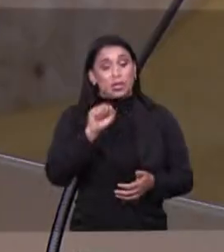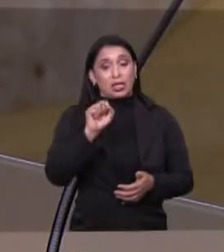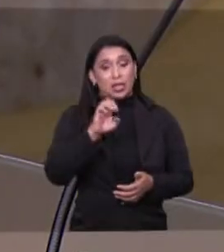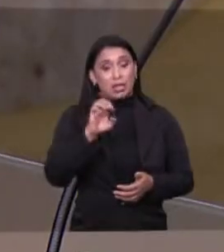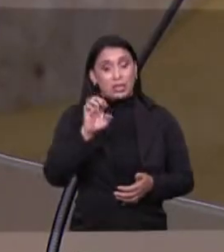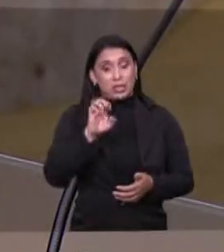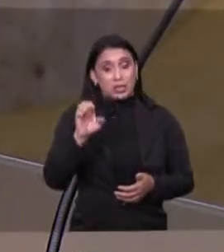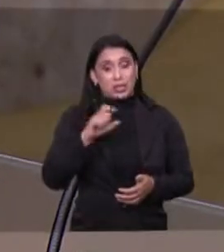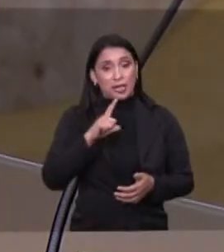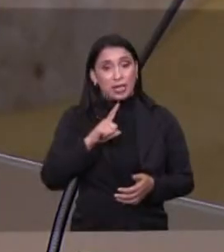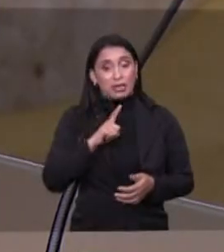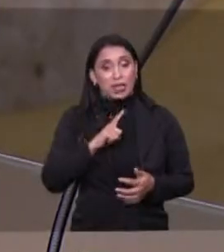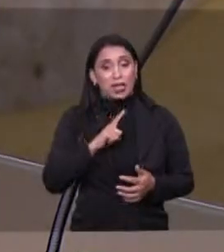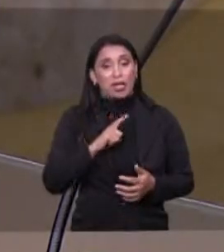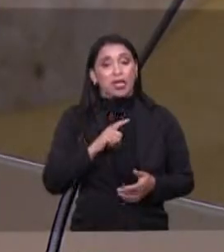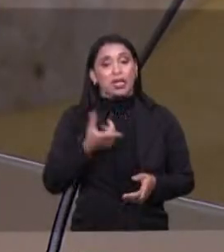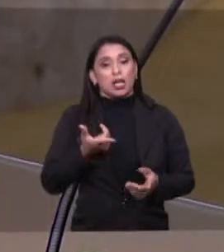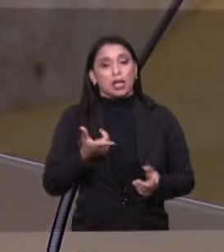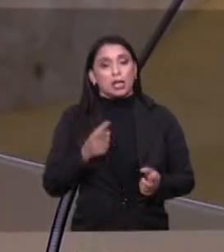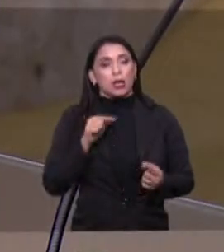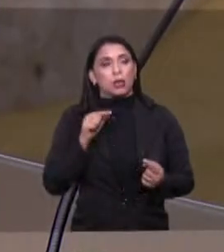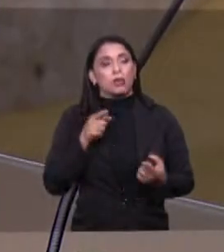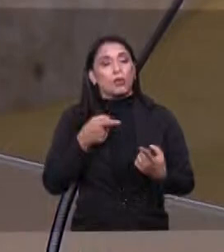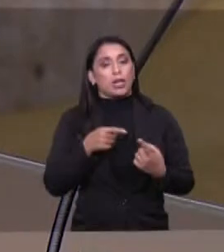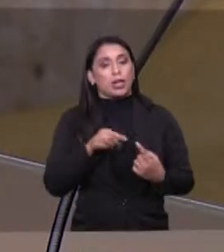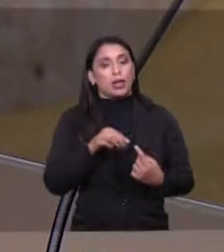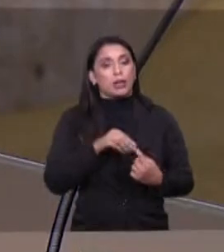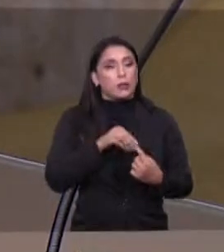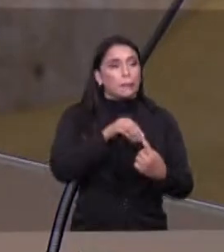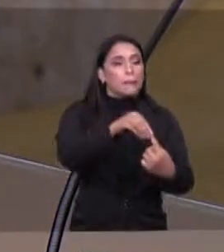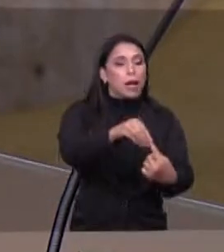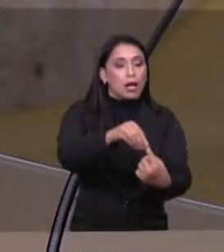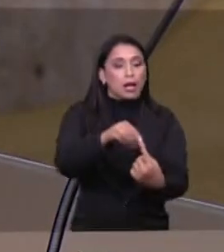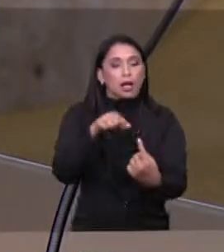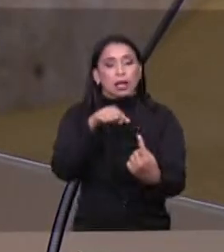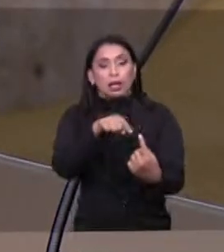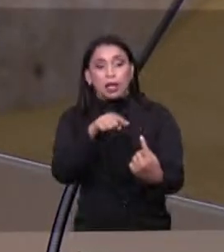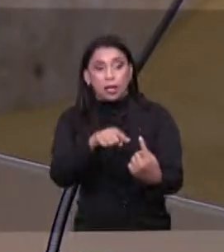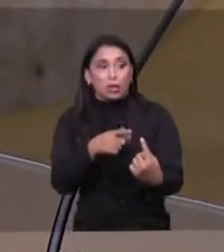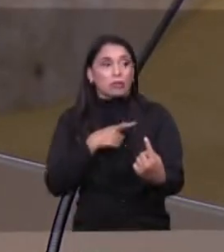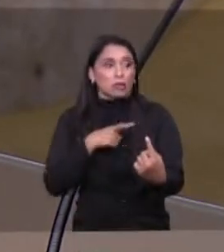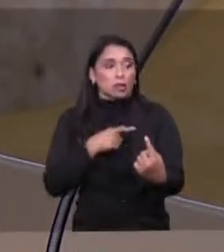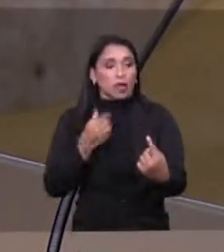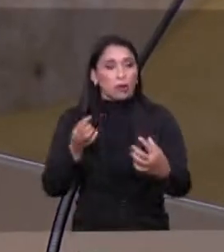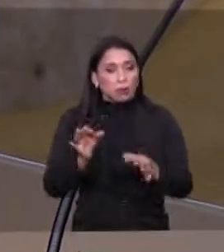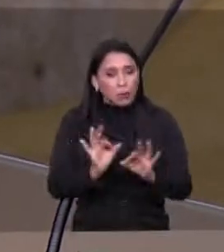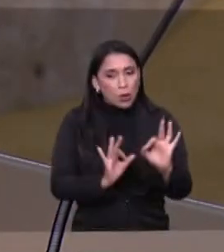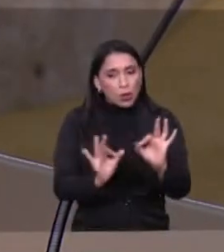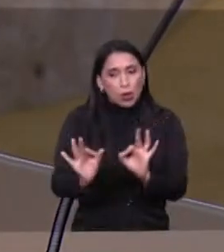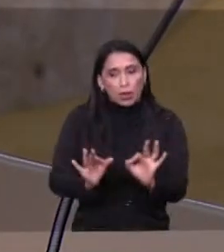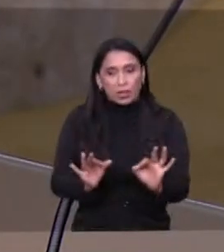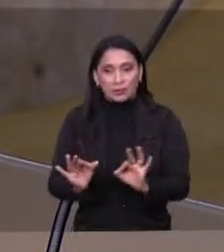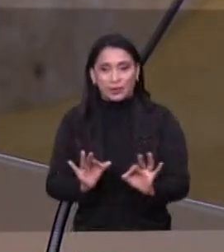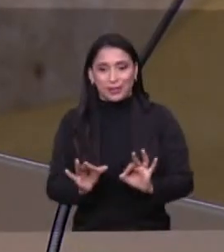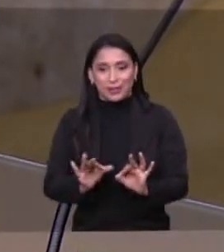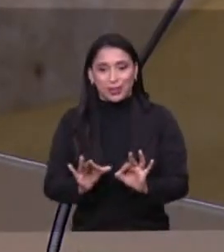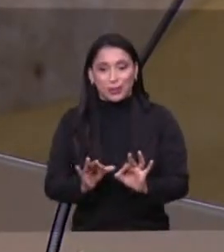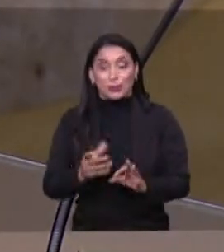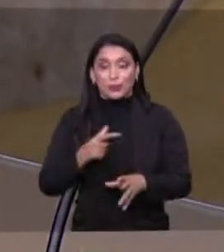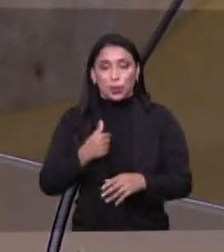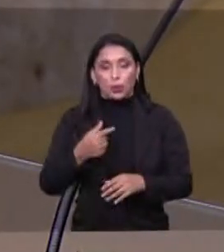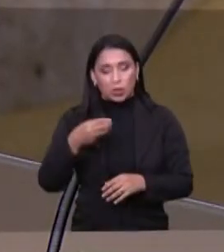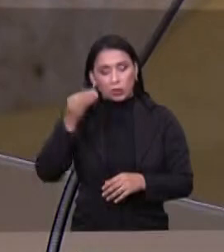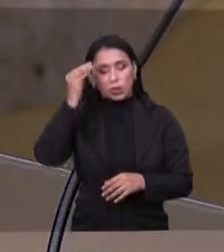objetividade, escolhem-se alguns para serem designados para aquilo que seja de conveniência. O que eu entendi do voto do